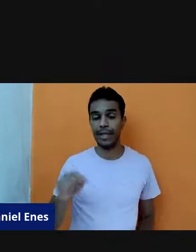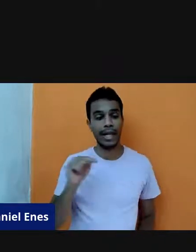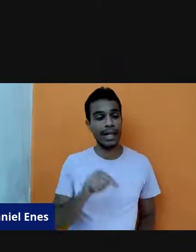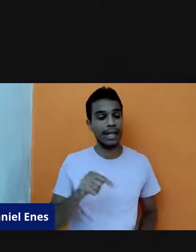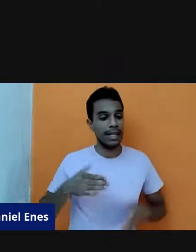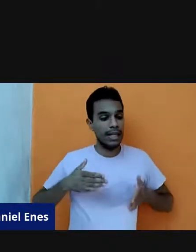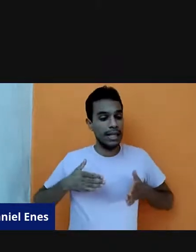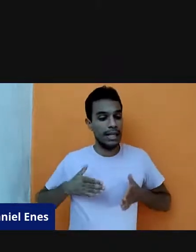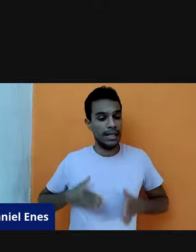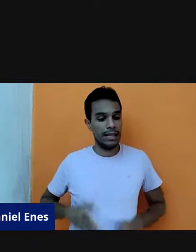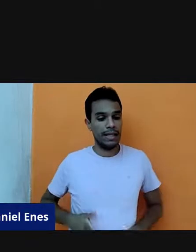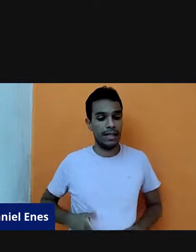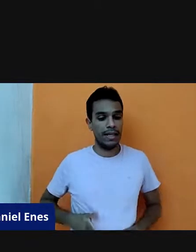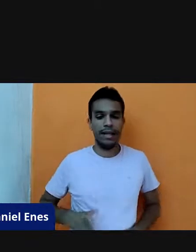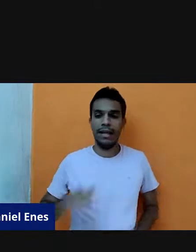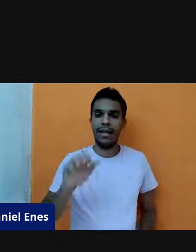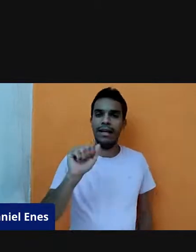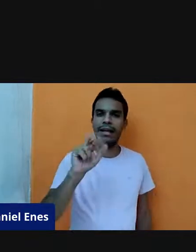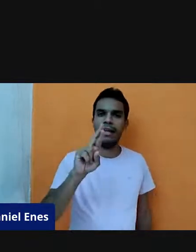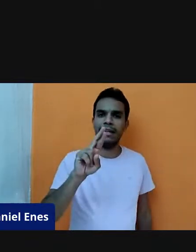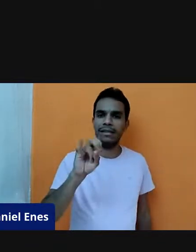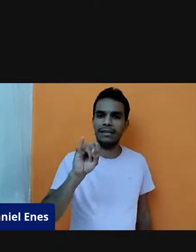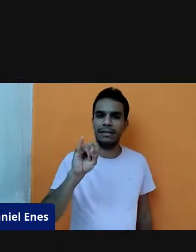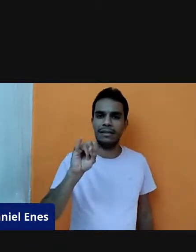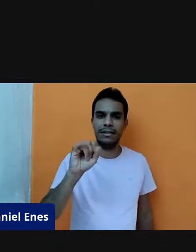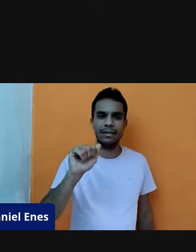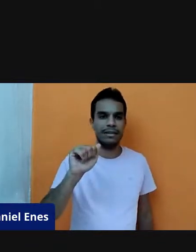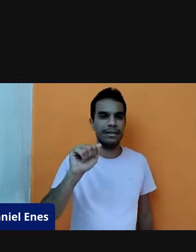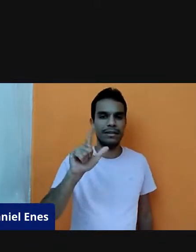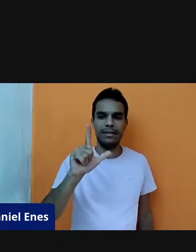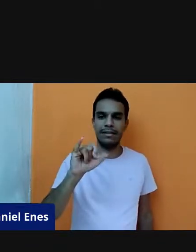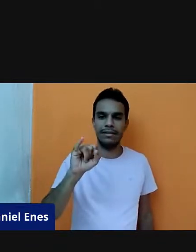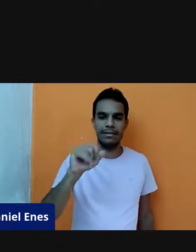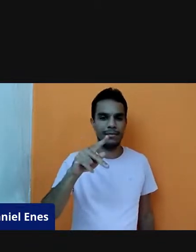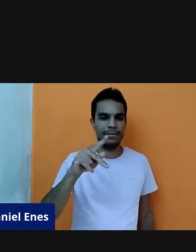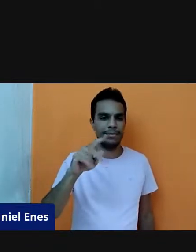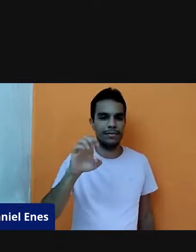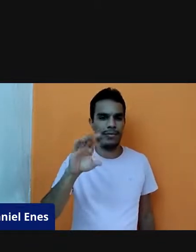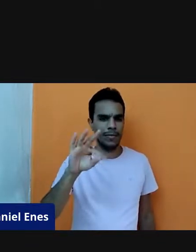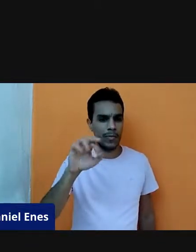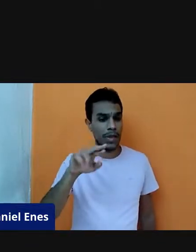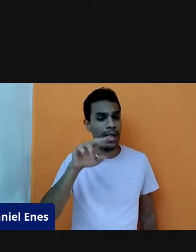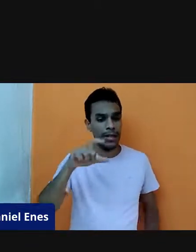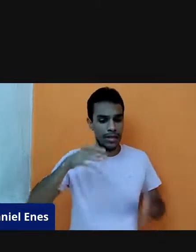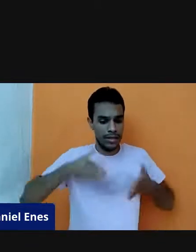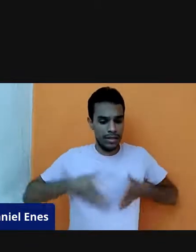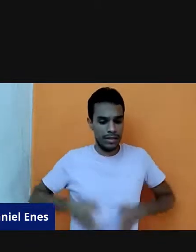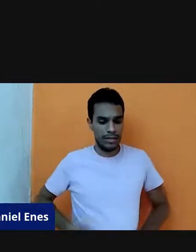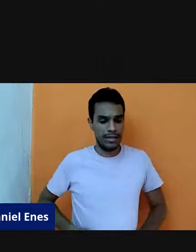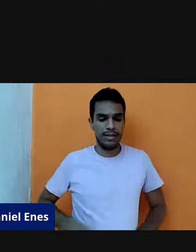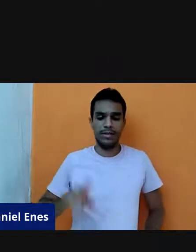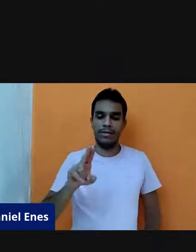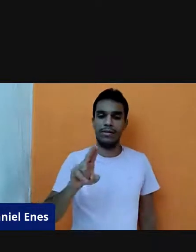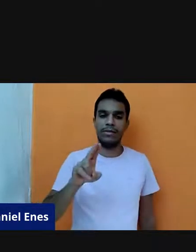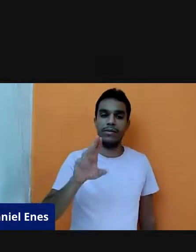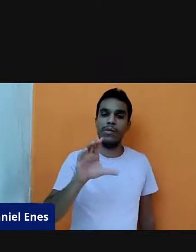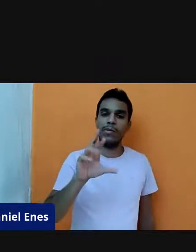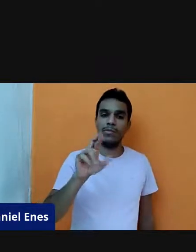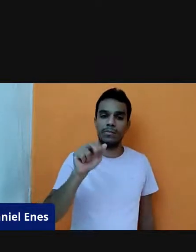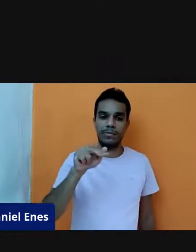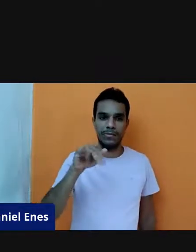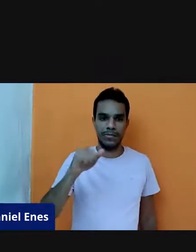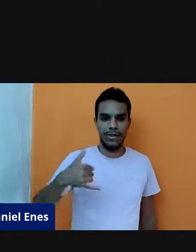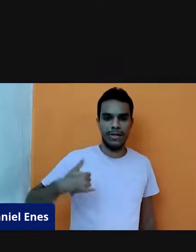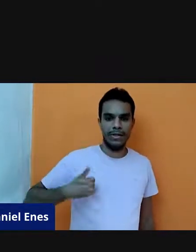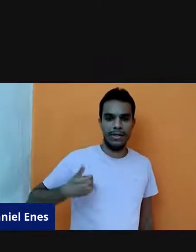Aya Lispector, nasceu na Ucrânia em 1920 também, por isso centenário. A sua família,